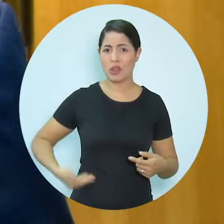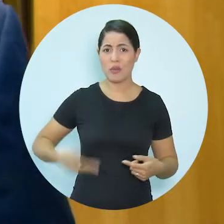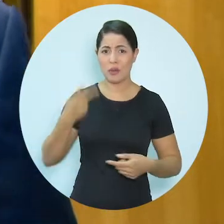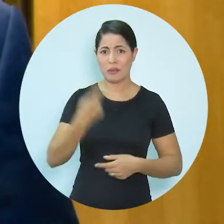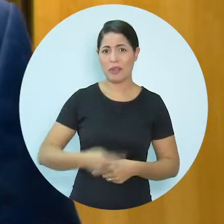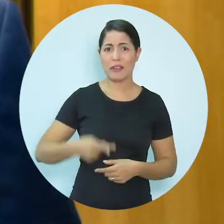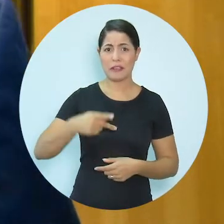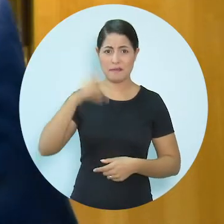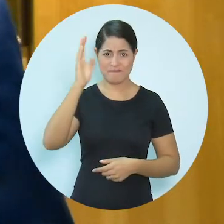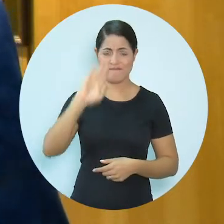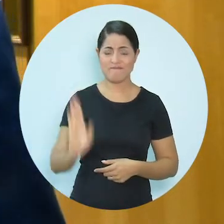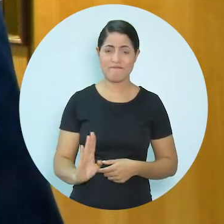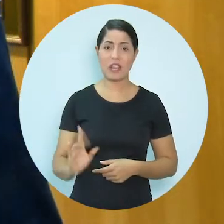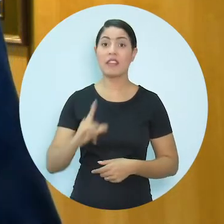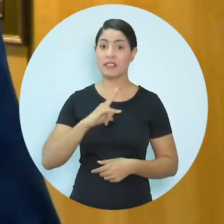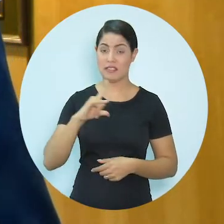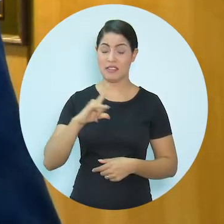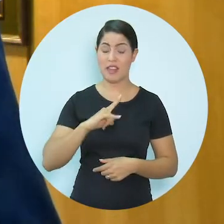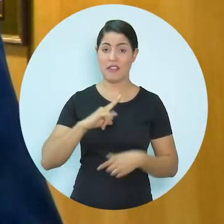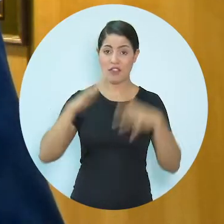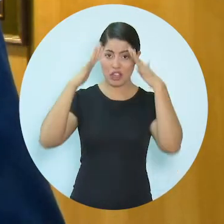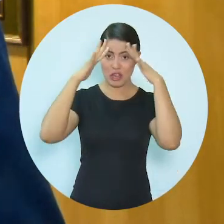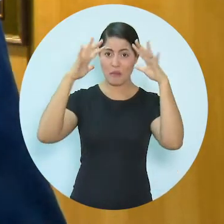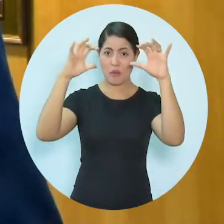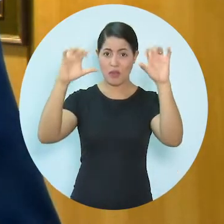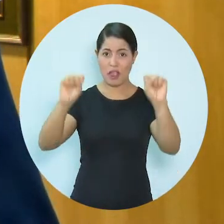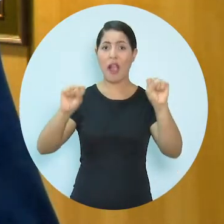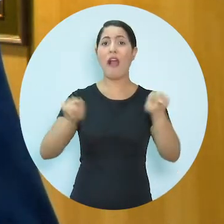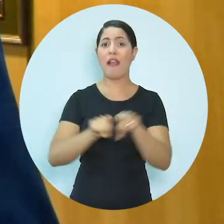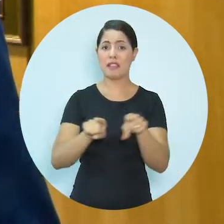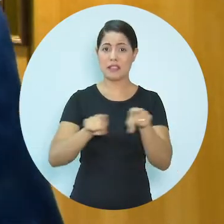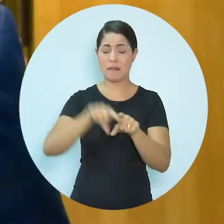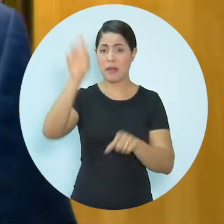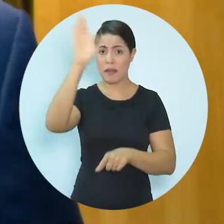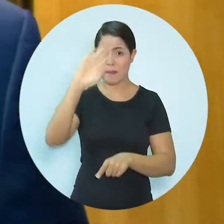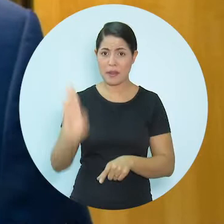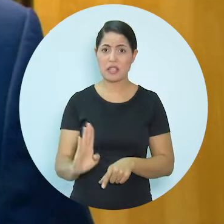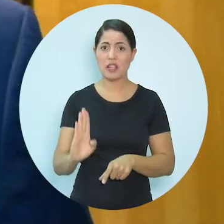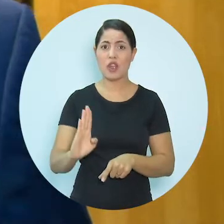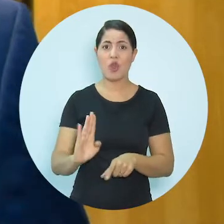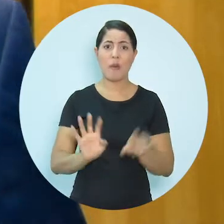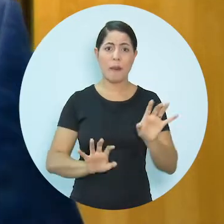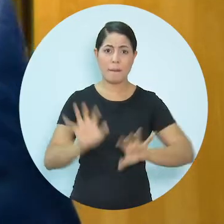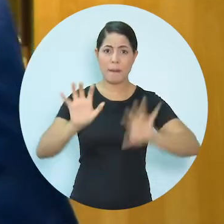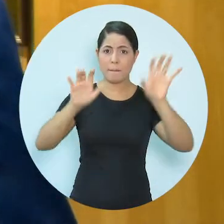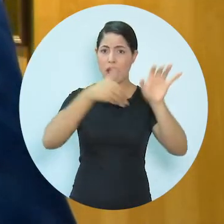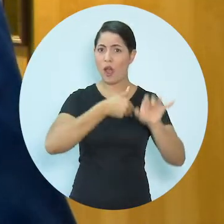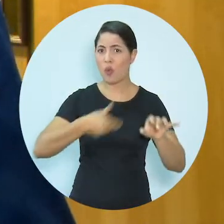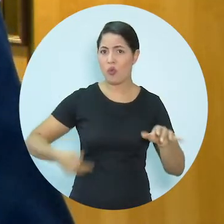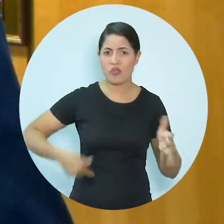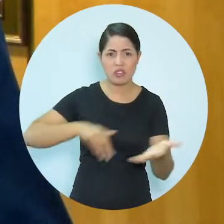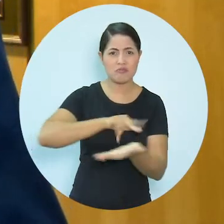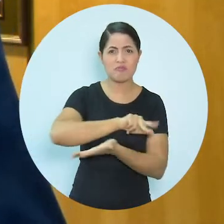a insubmissão dos tribunais brasileiros, do governo e dos tribunais brasileiros,